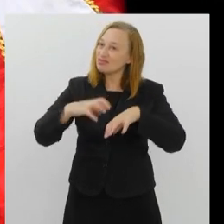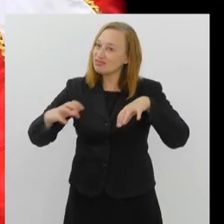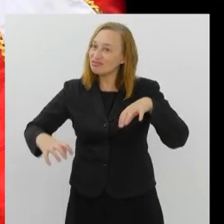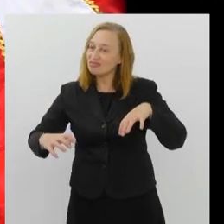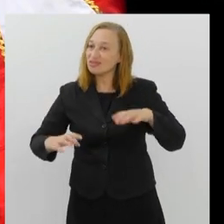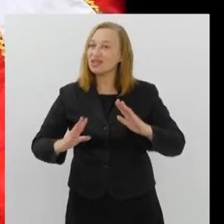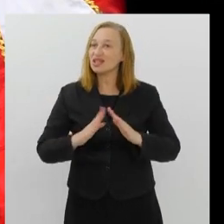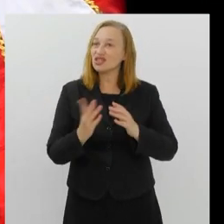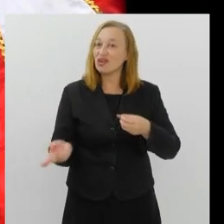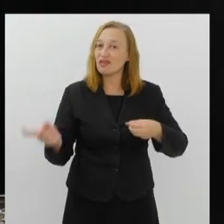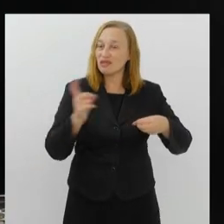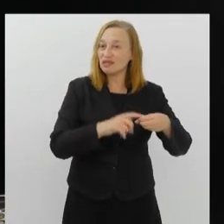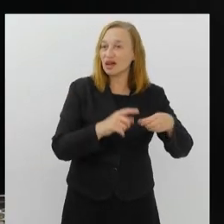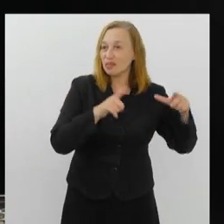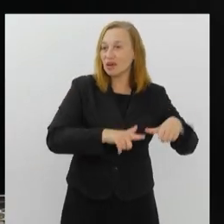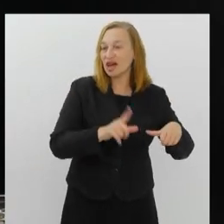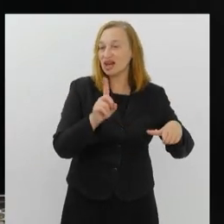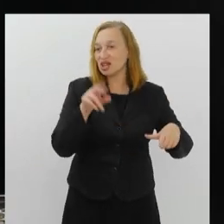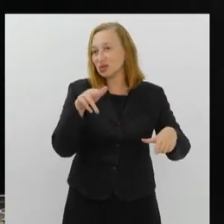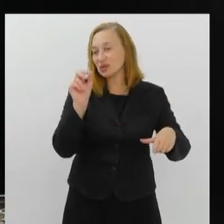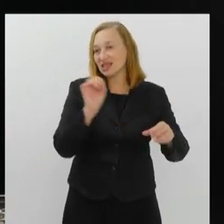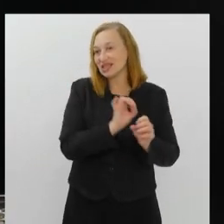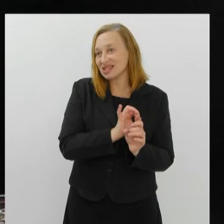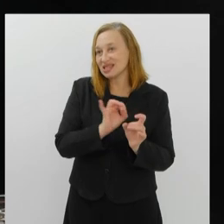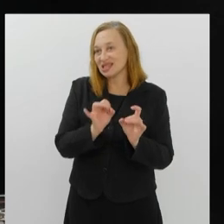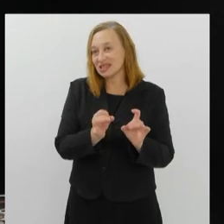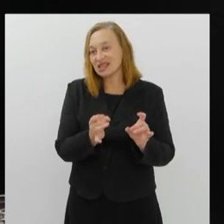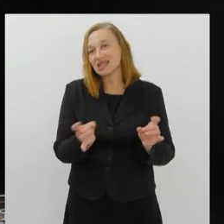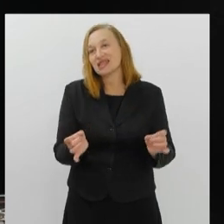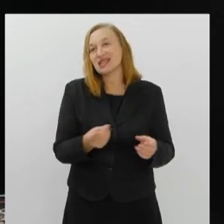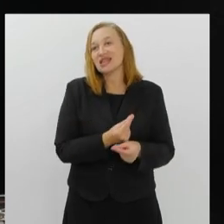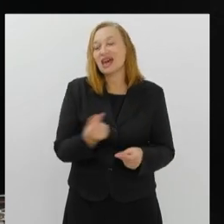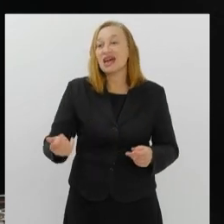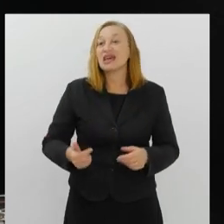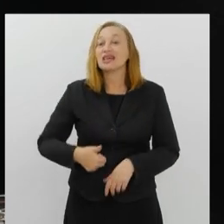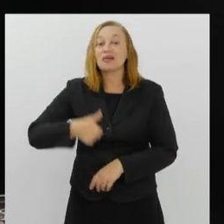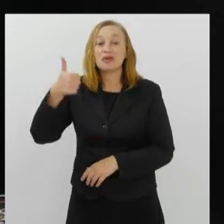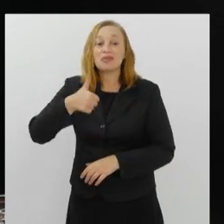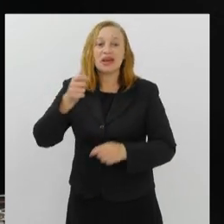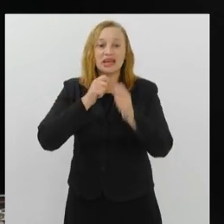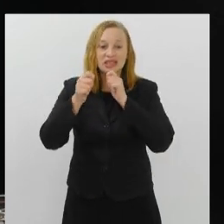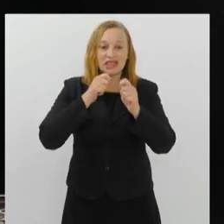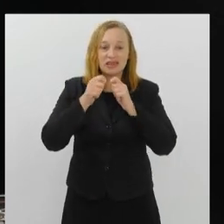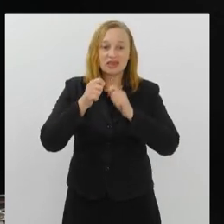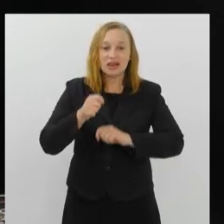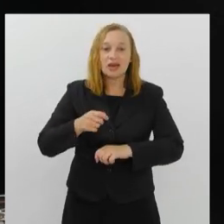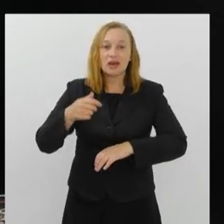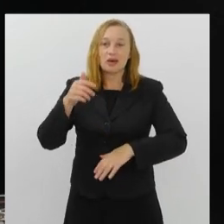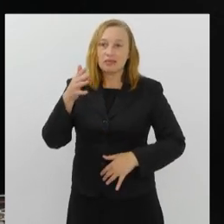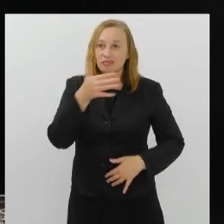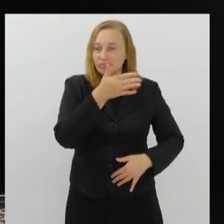ter saído. E eu só tenho a agradecer. Esta foi a nossa entrevista com Pietra Brum, a primeira porta-bandeira da